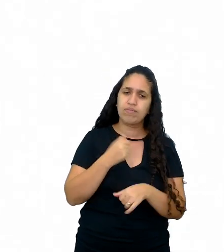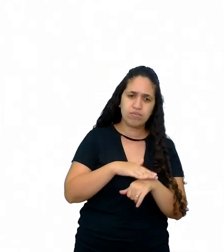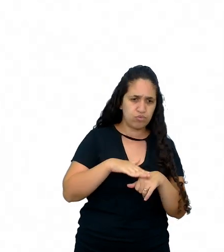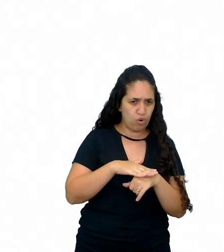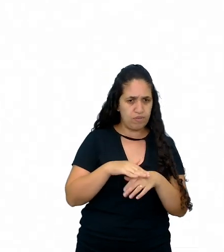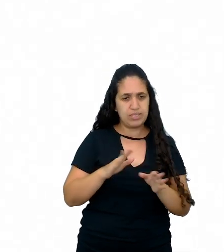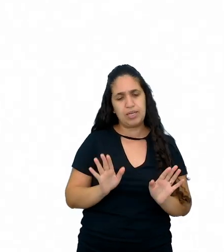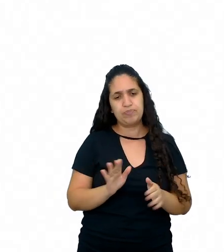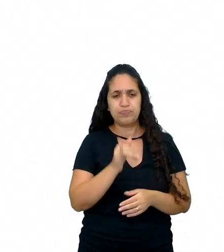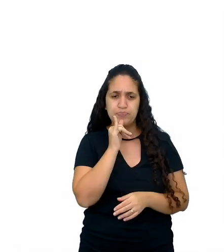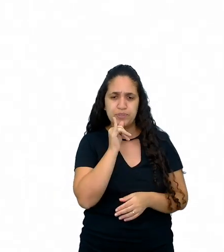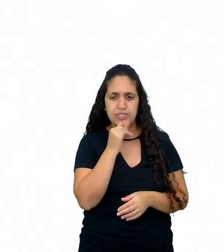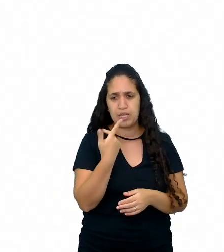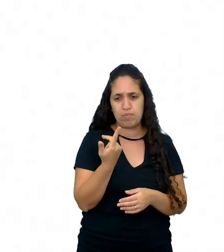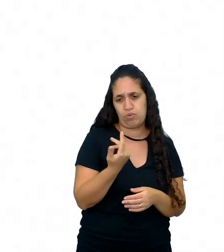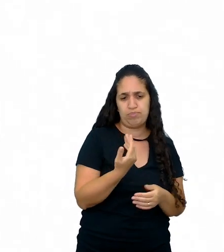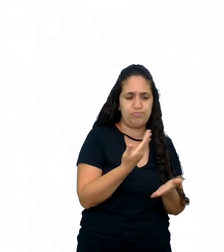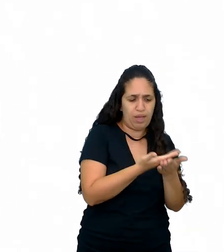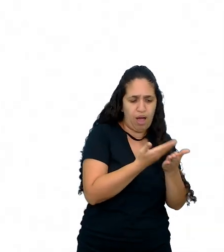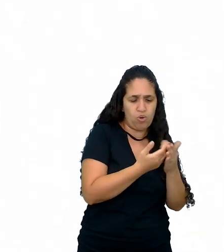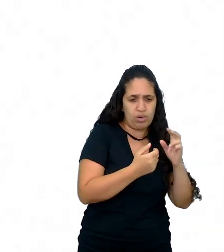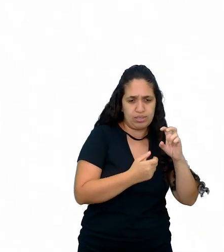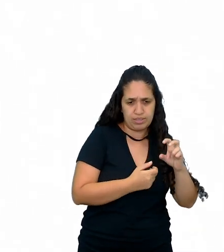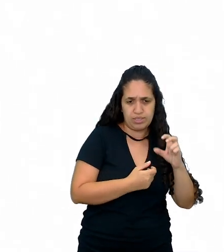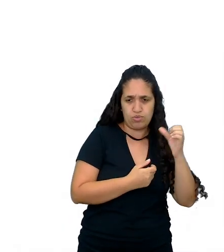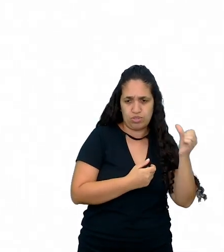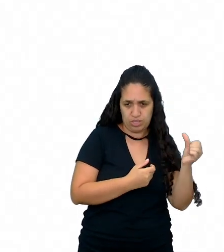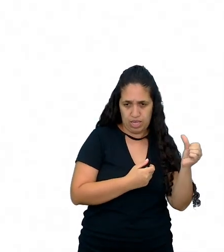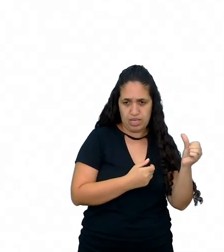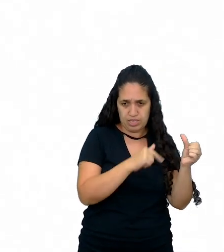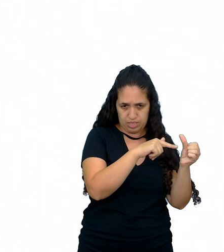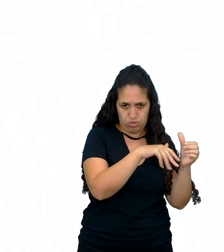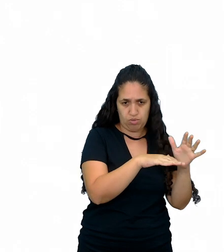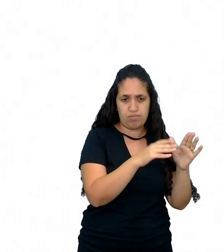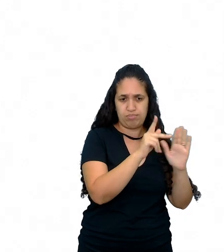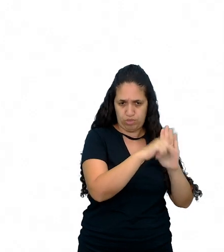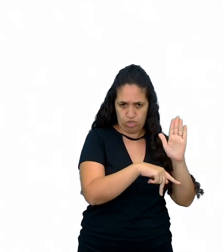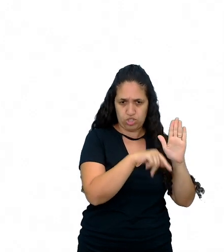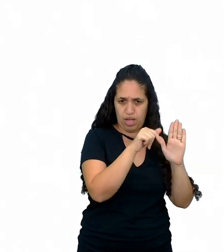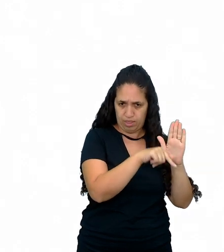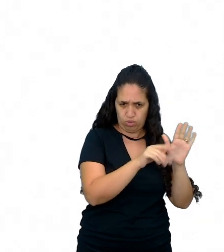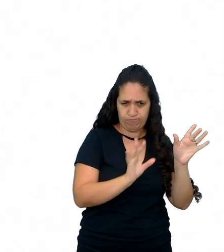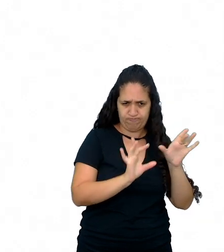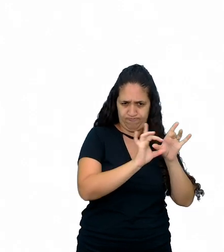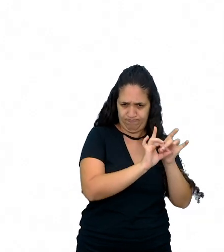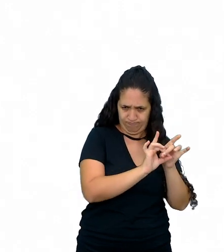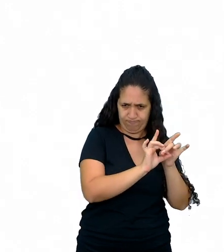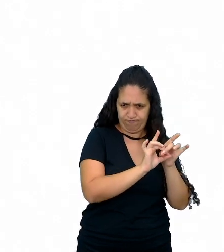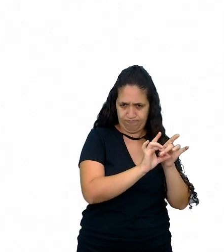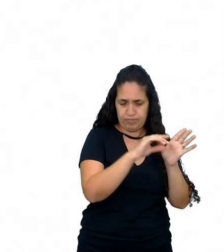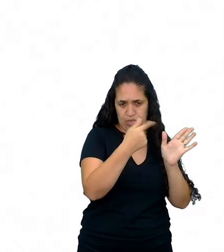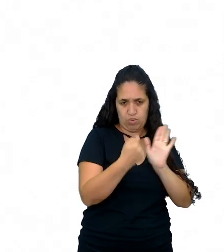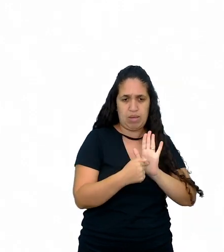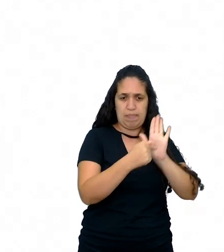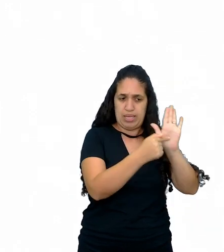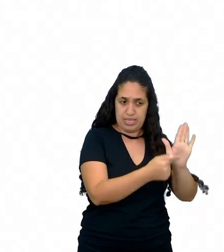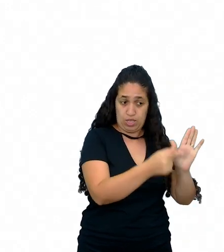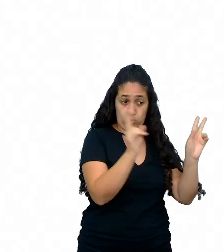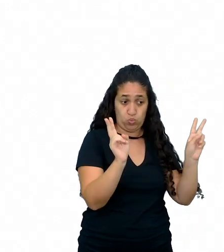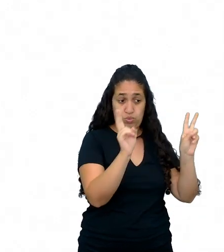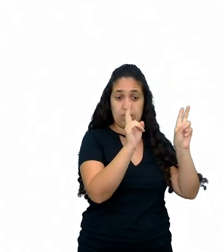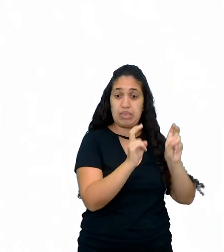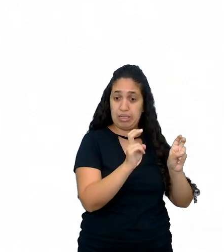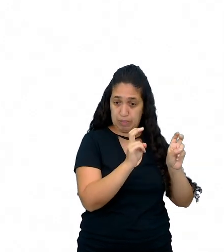que eu trabalhe com as aulas 5 e 6 dentro de um projeto, né, que tenha aderência. Então, eu apresento para os alunos o